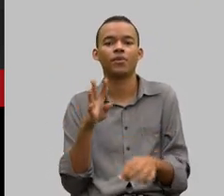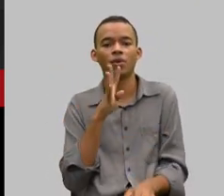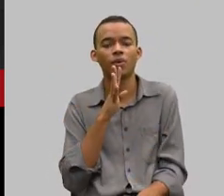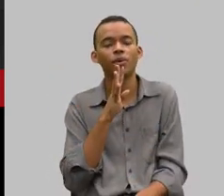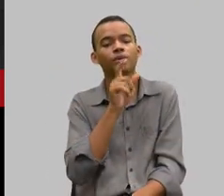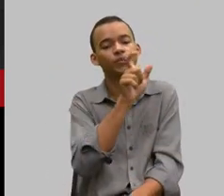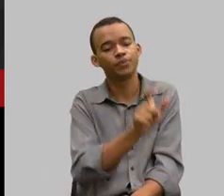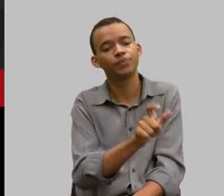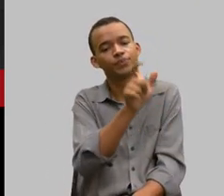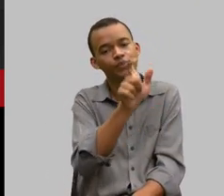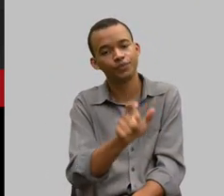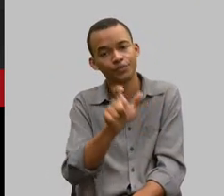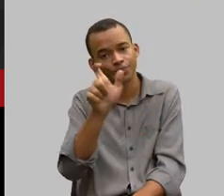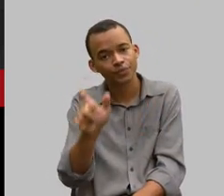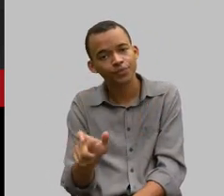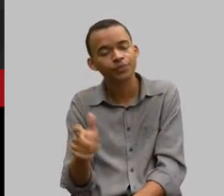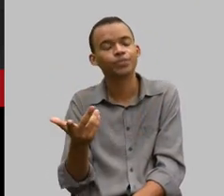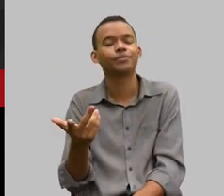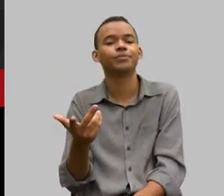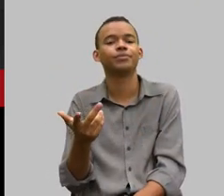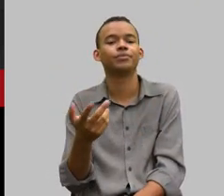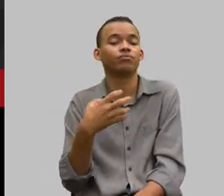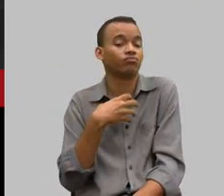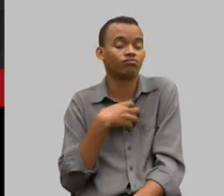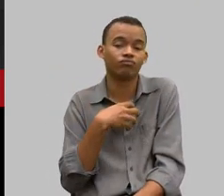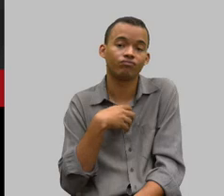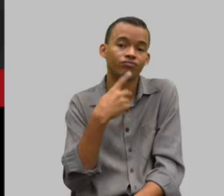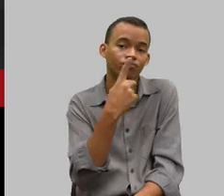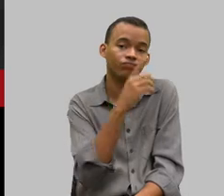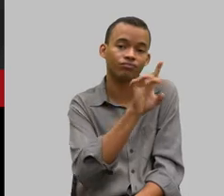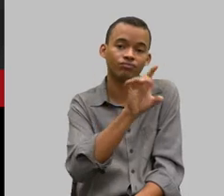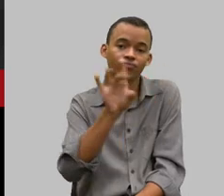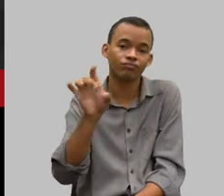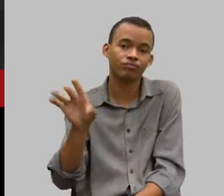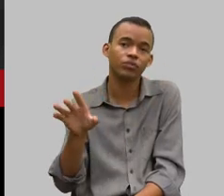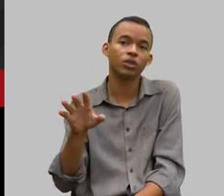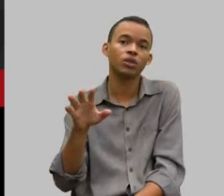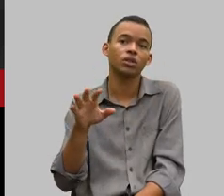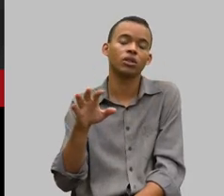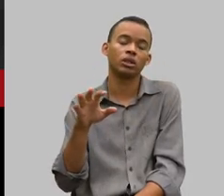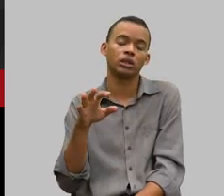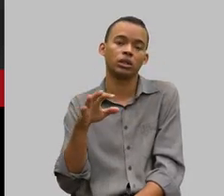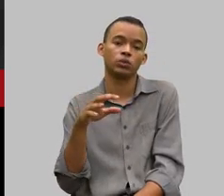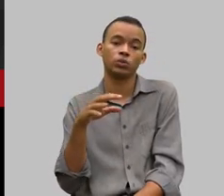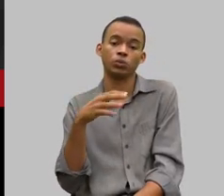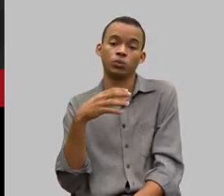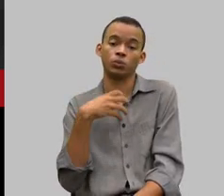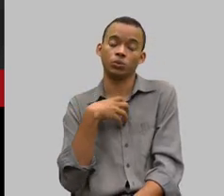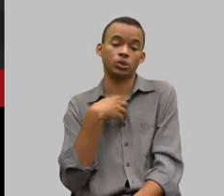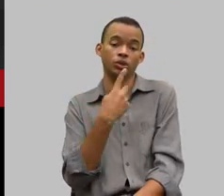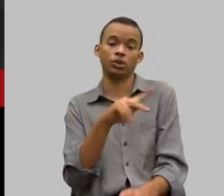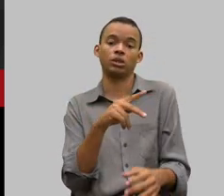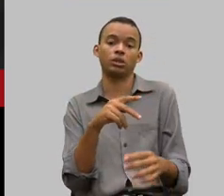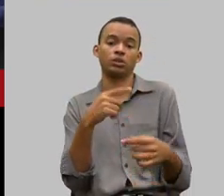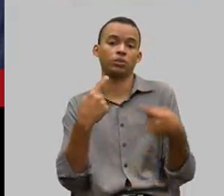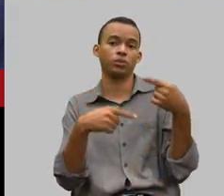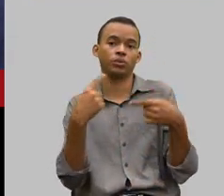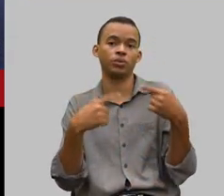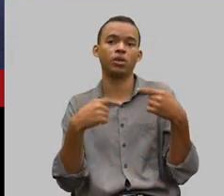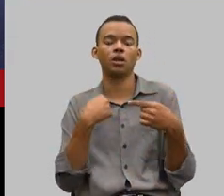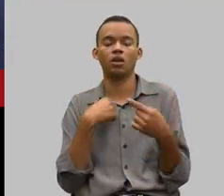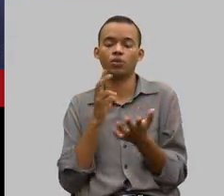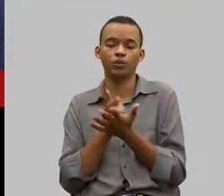cada um age e como cada um tem a sua forma de fazer política a minha forma de fazer política sempre foi em grupo